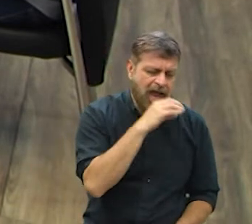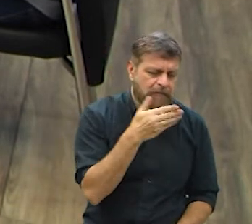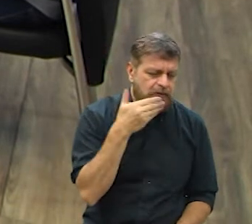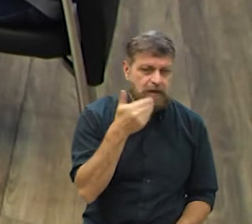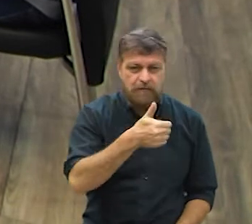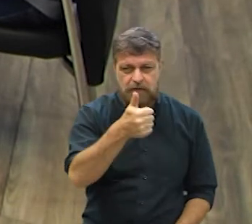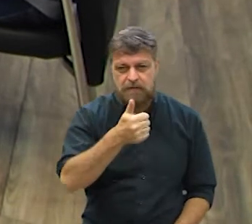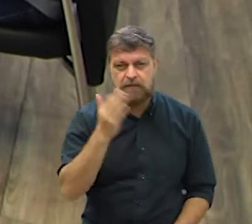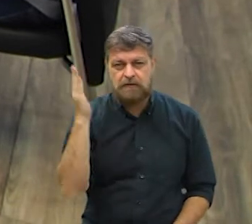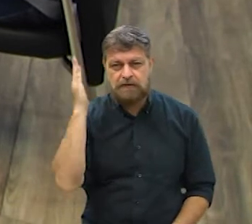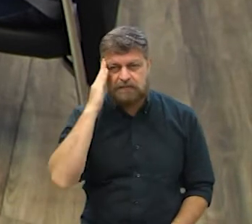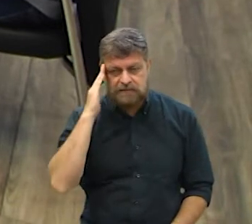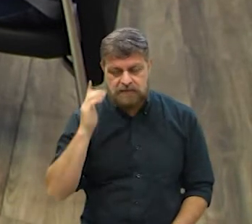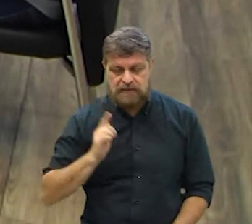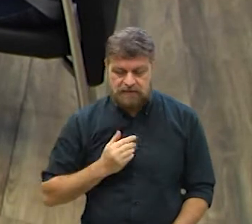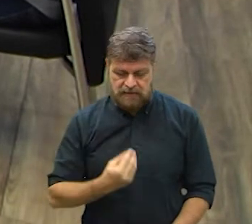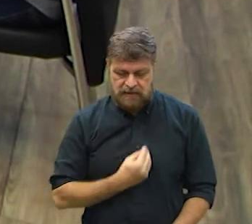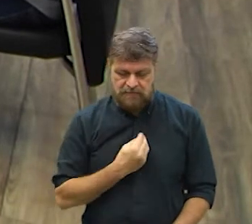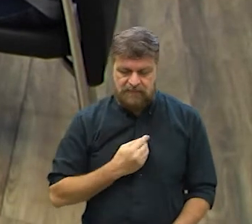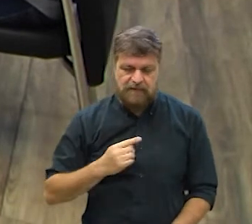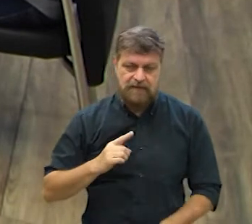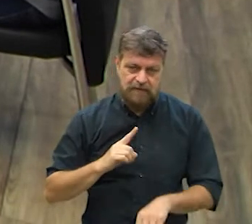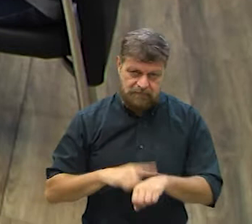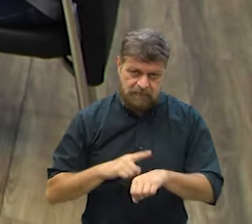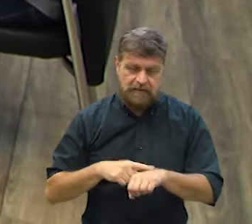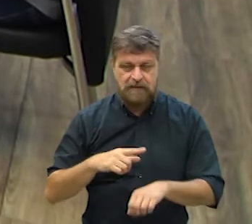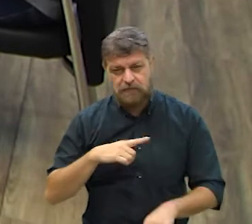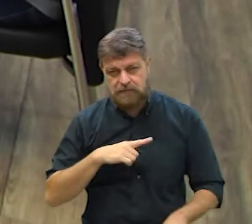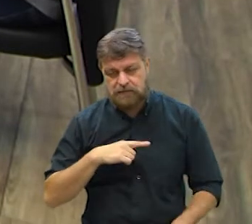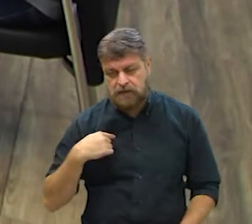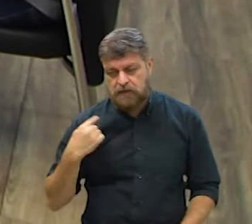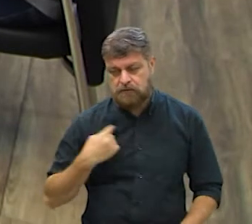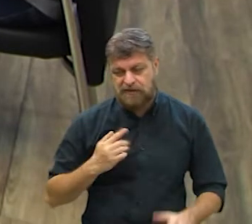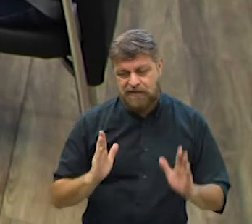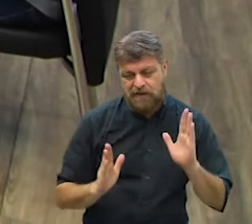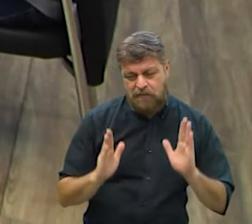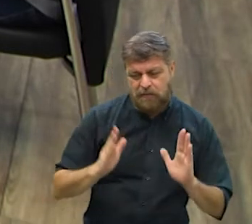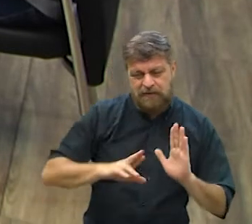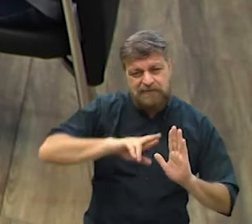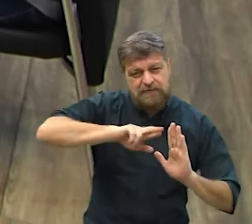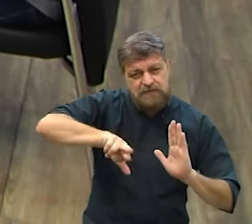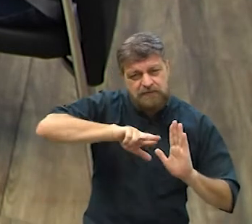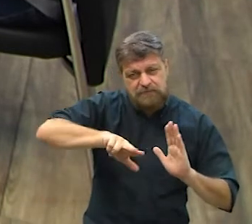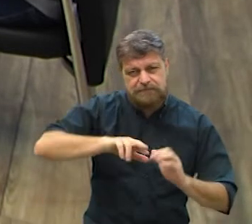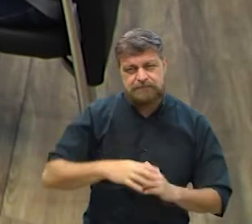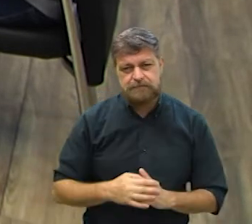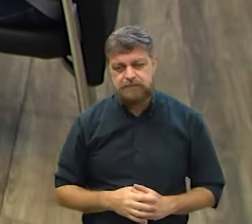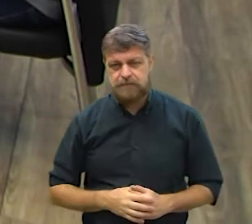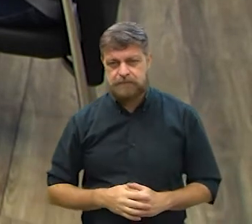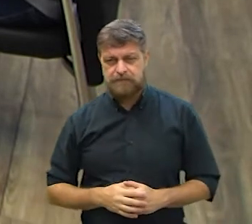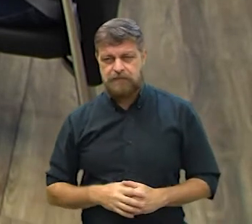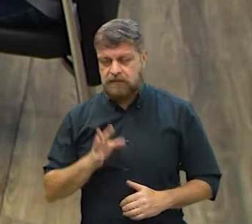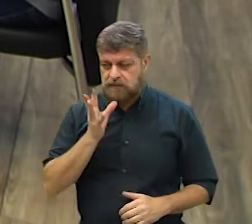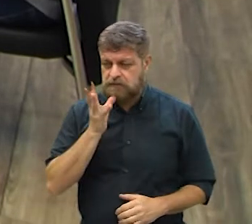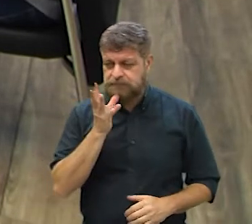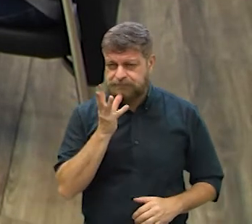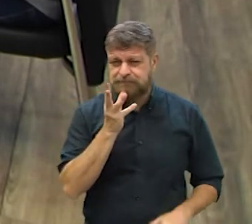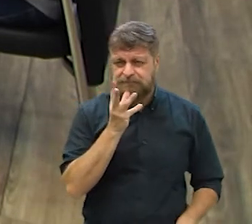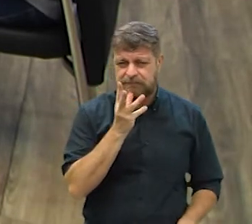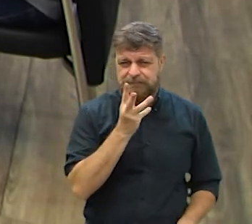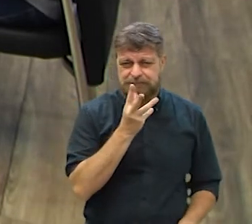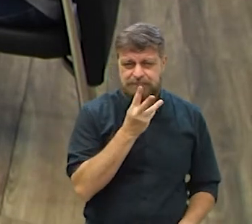Eu sei que tudo tem um tempo na vida, né? Agora nós estamos num outro momento, né?